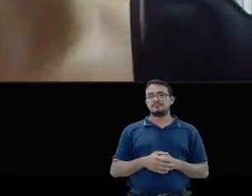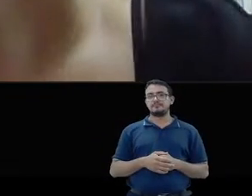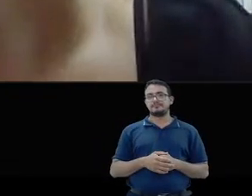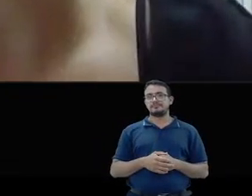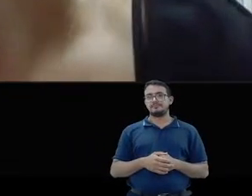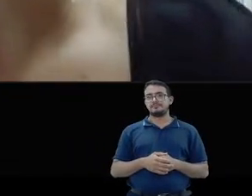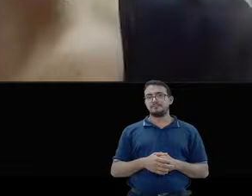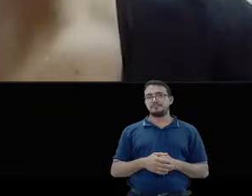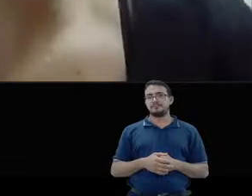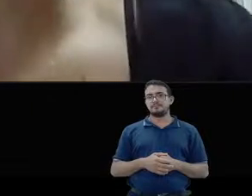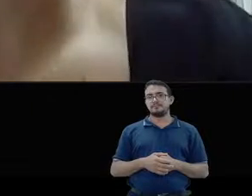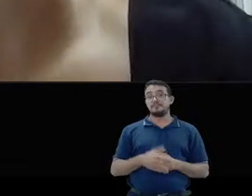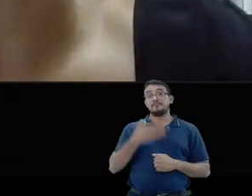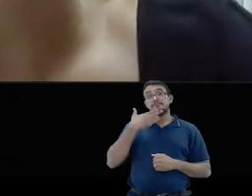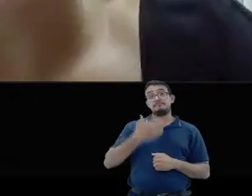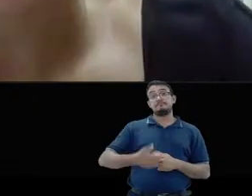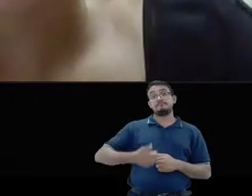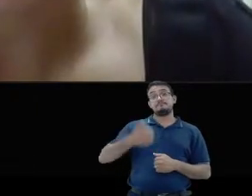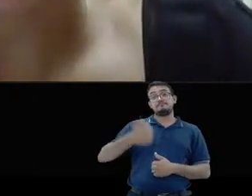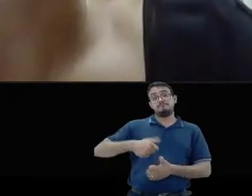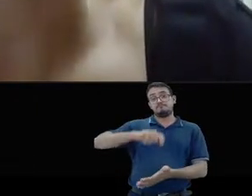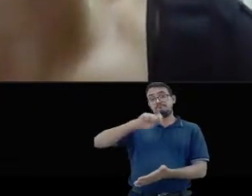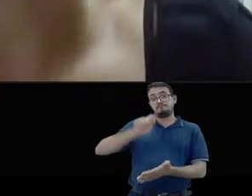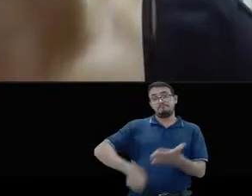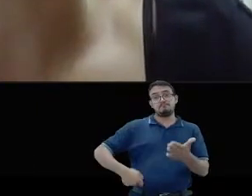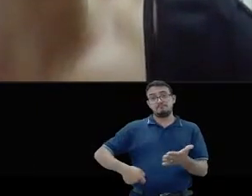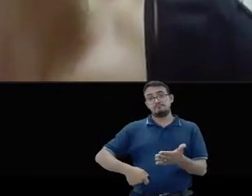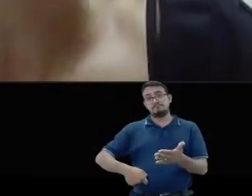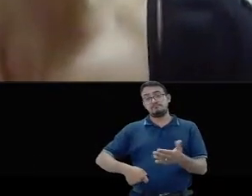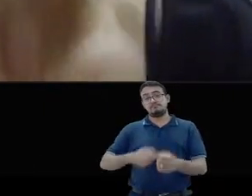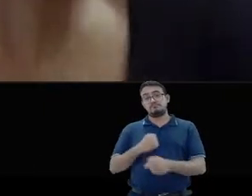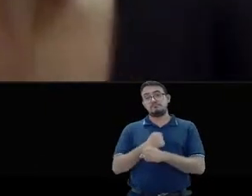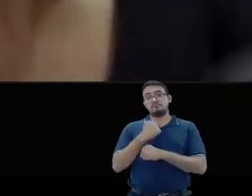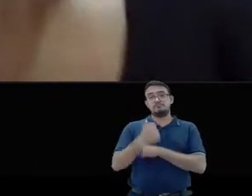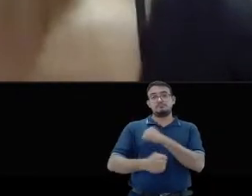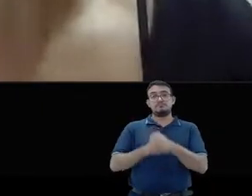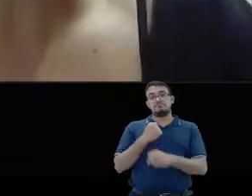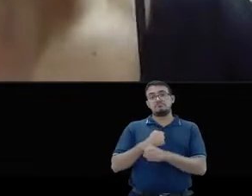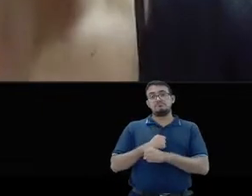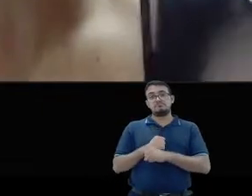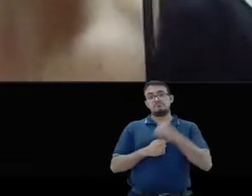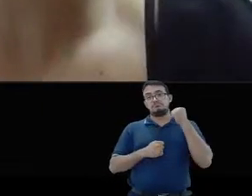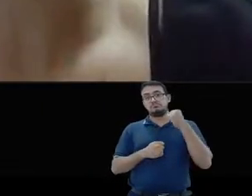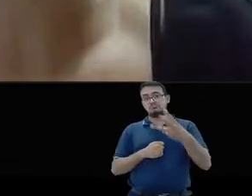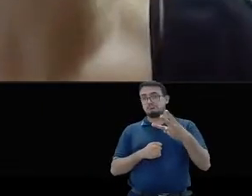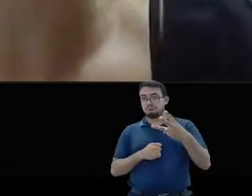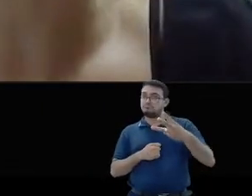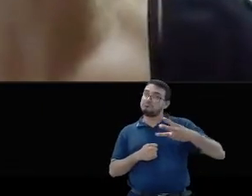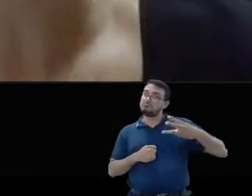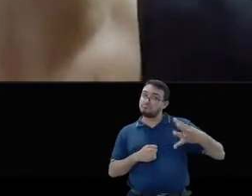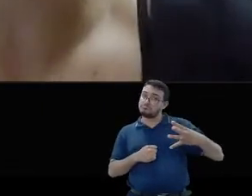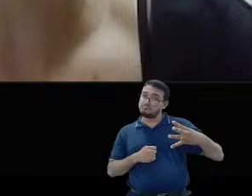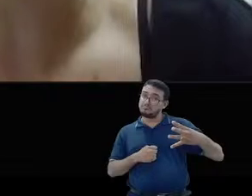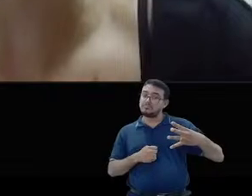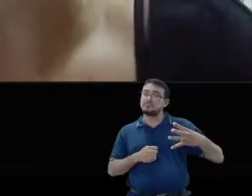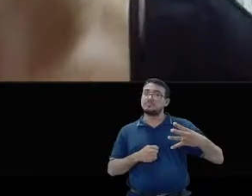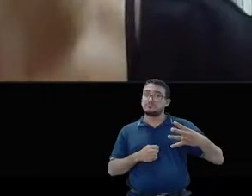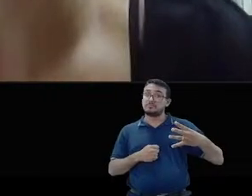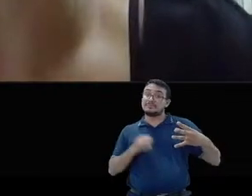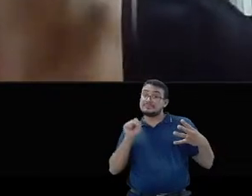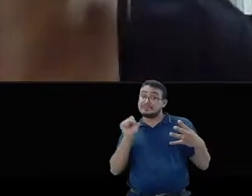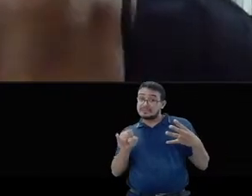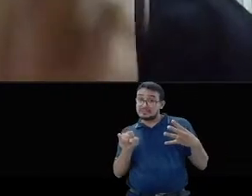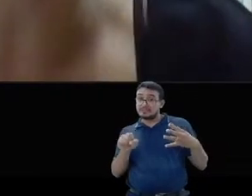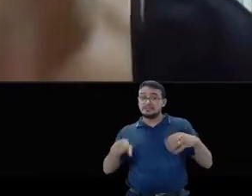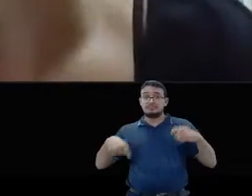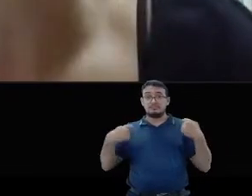fazer um contrato ali de 3 anos, né, de 3 a 4 anos, e, se necessário, vai acionar a empresa para